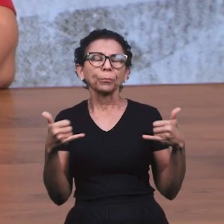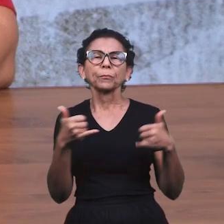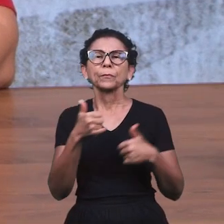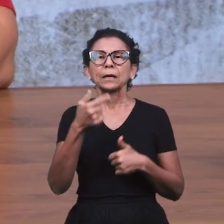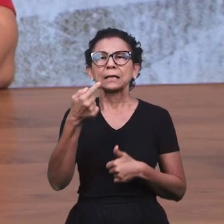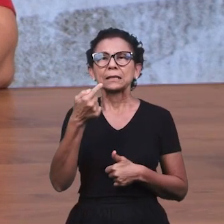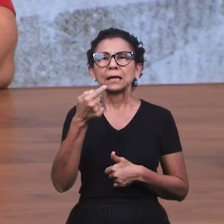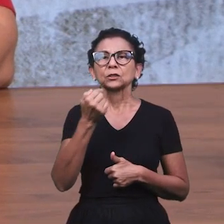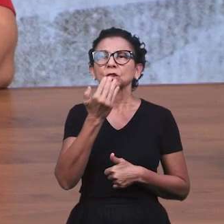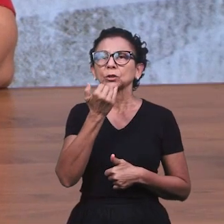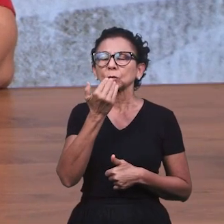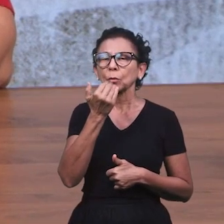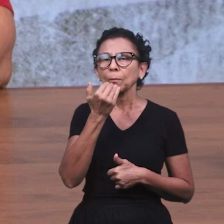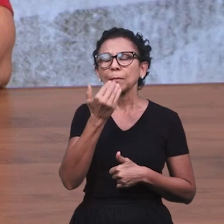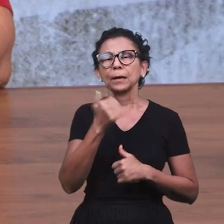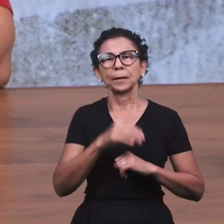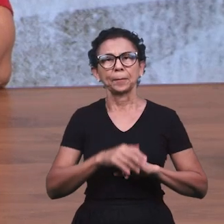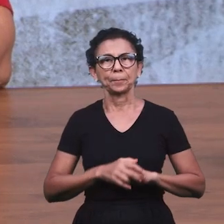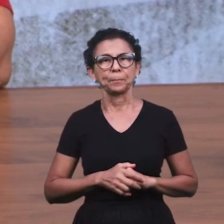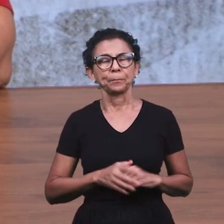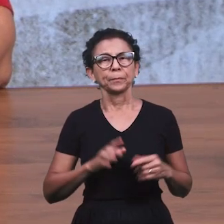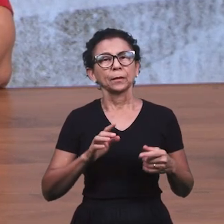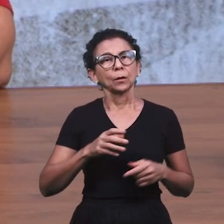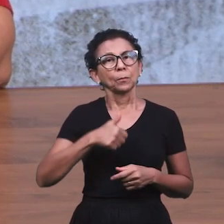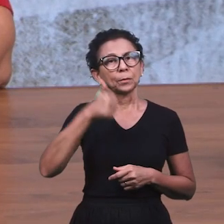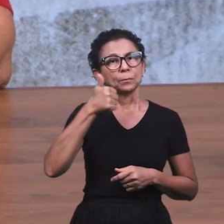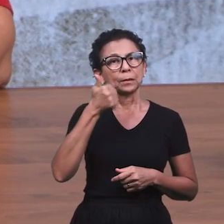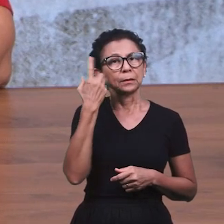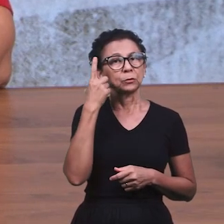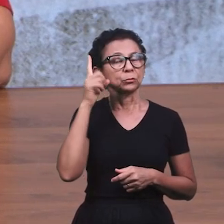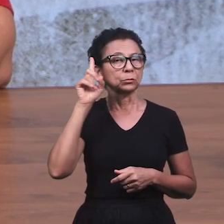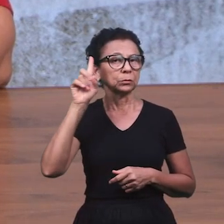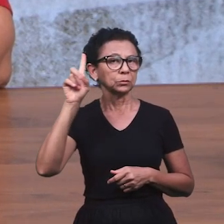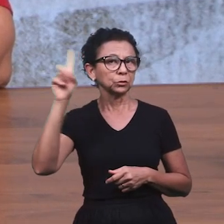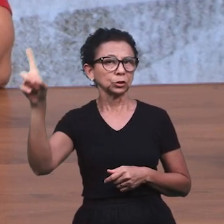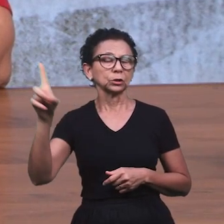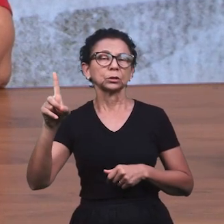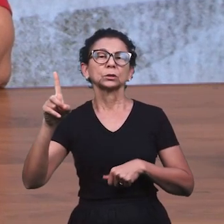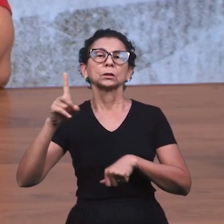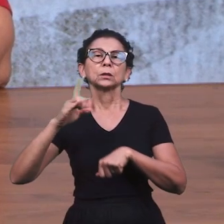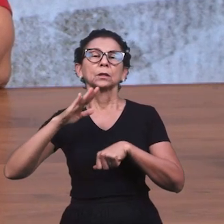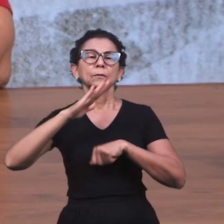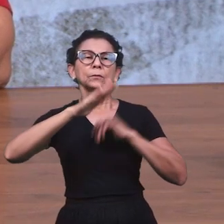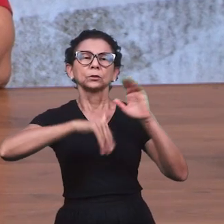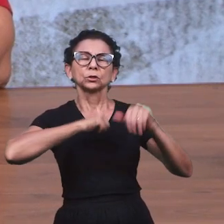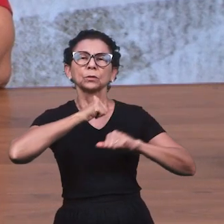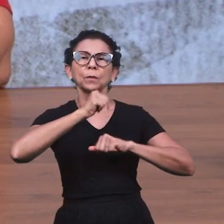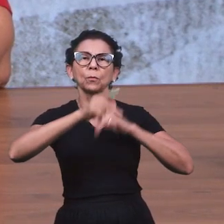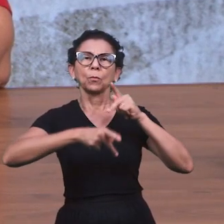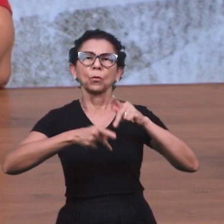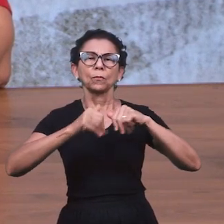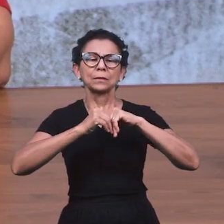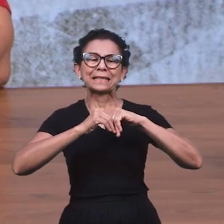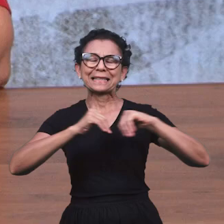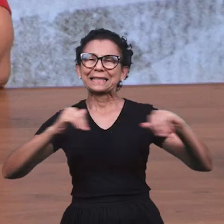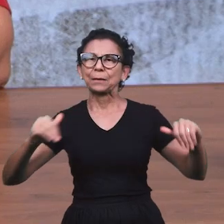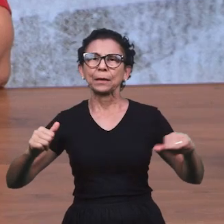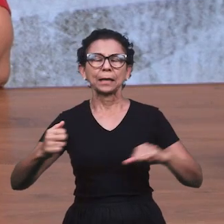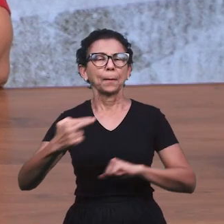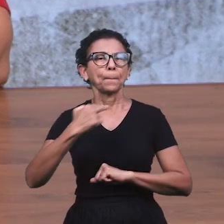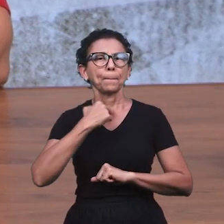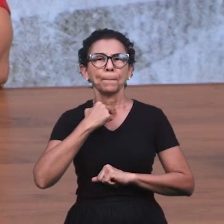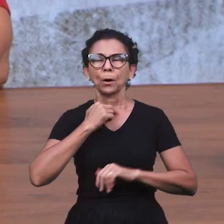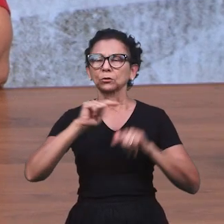comereis asmos. No 1º dia tereis santa convocação, nenhuma obra